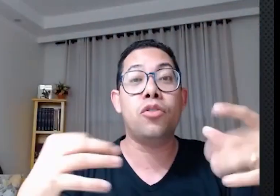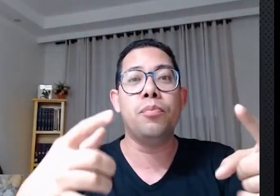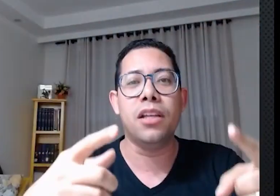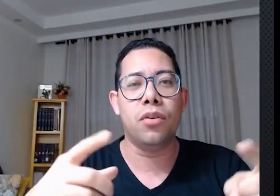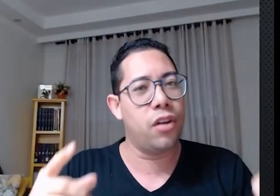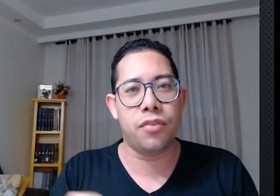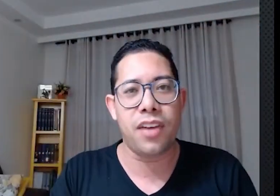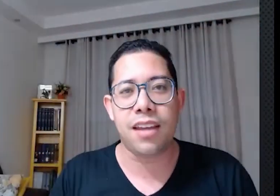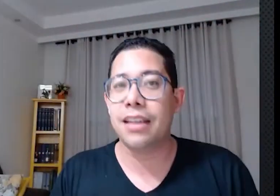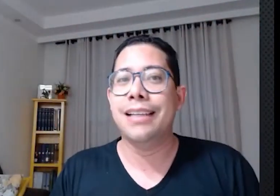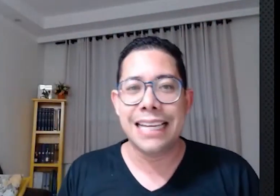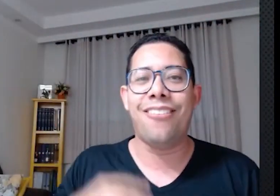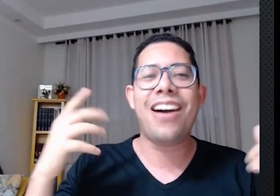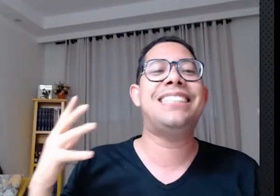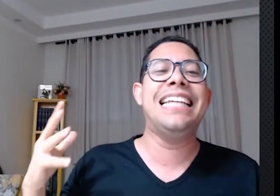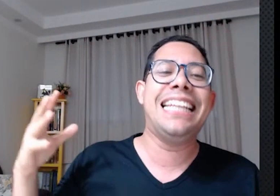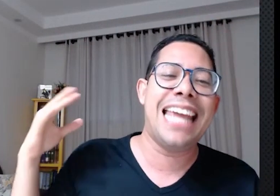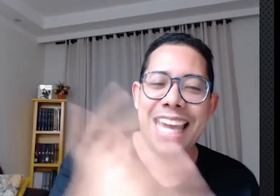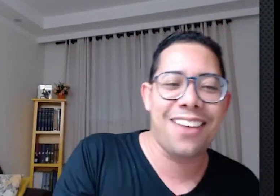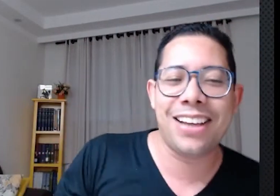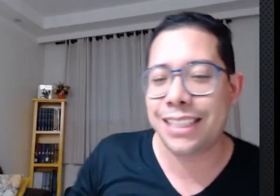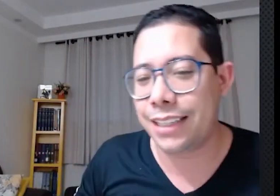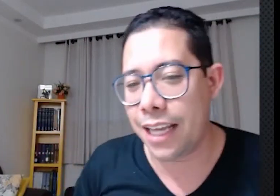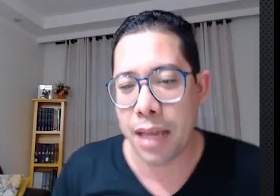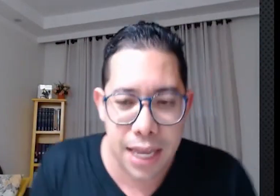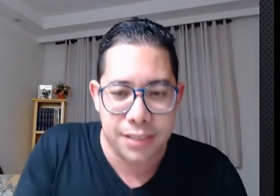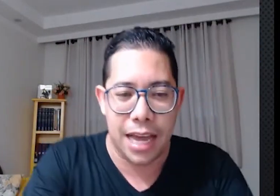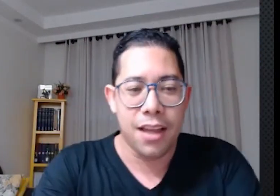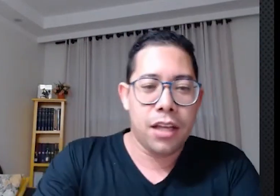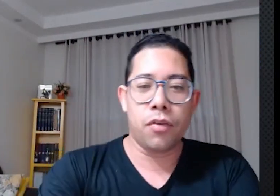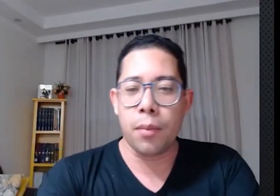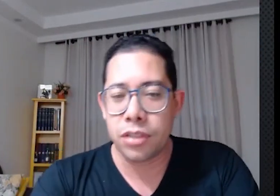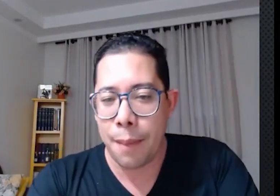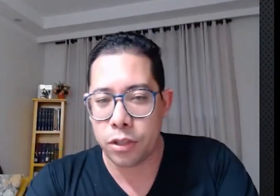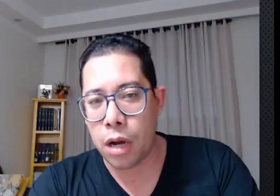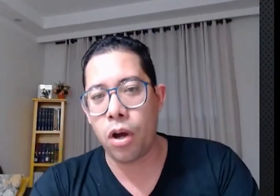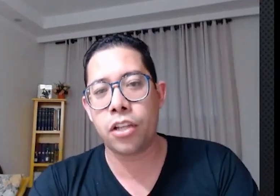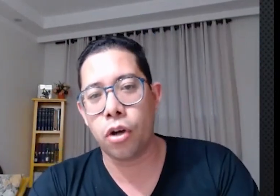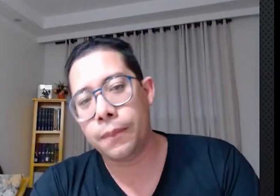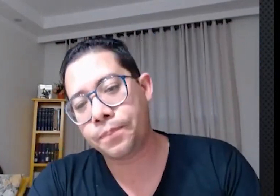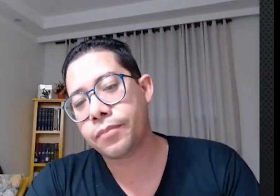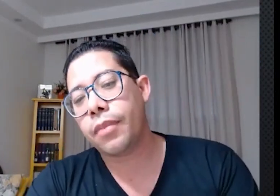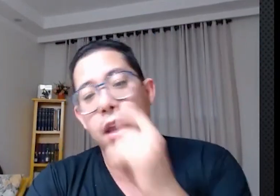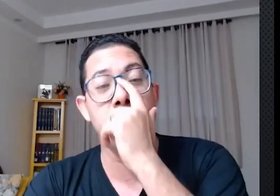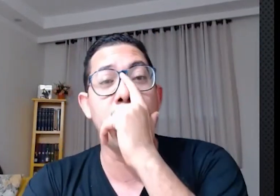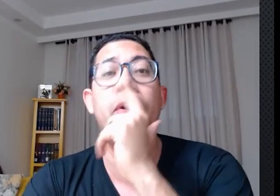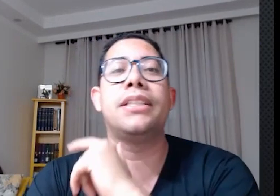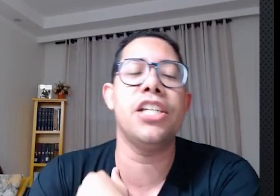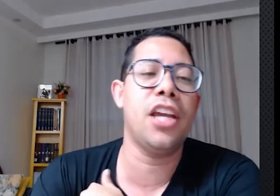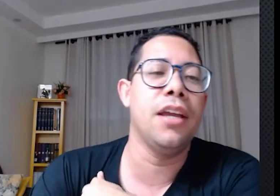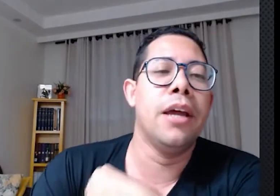ficar resumido. Filosofei? Não, facilitei, hein? Facilitei. Beleza. Então vamos lá, pessoal. Olha só.